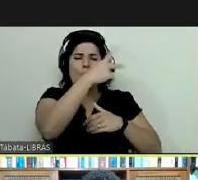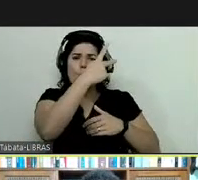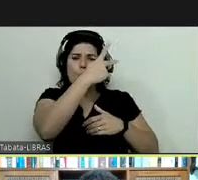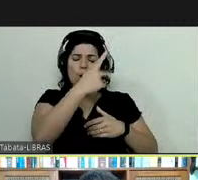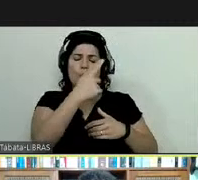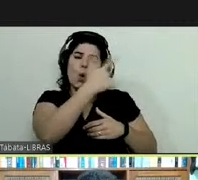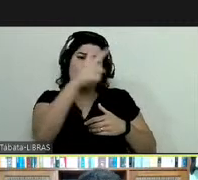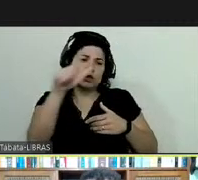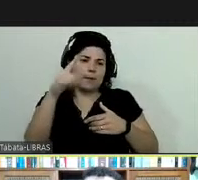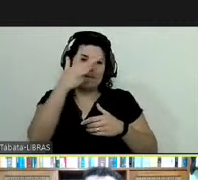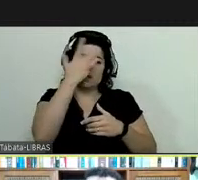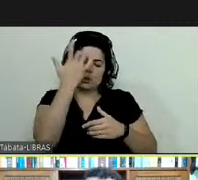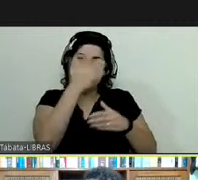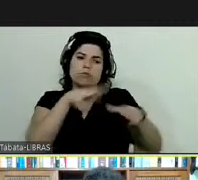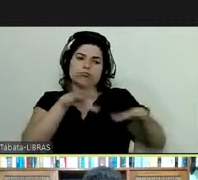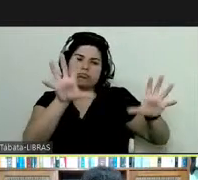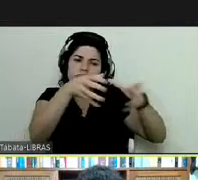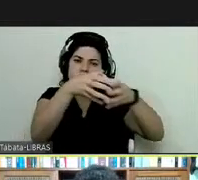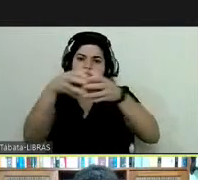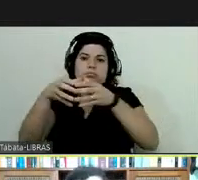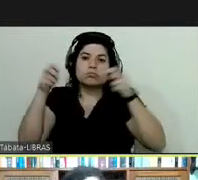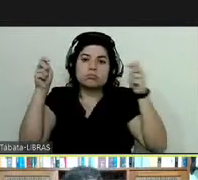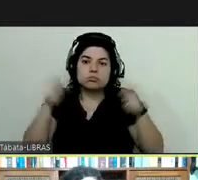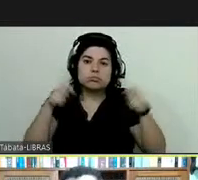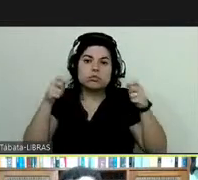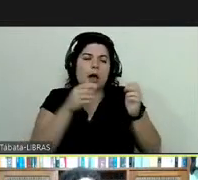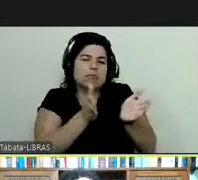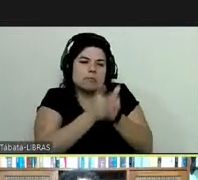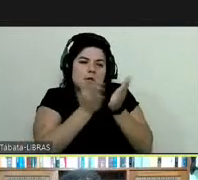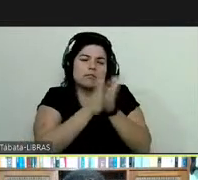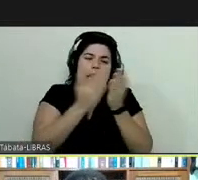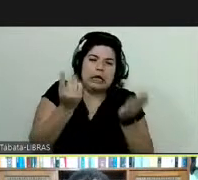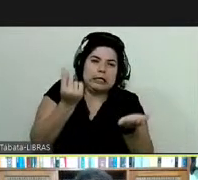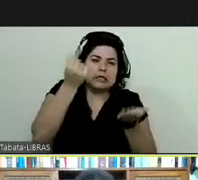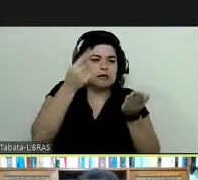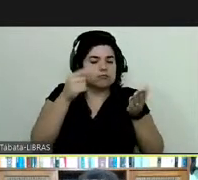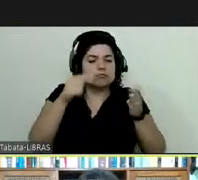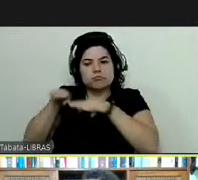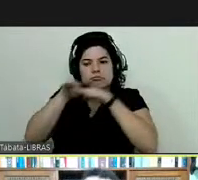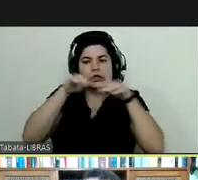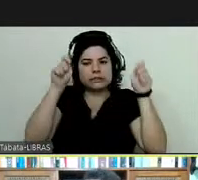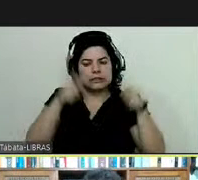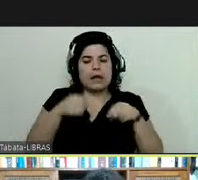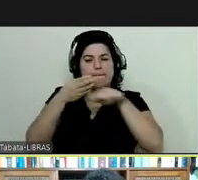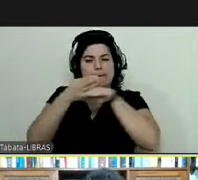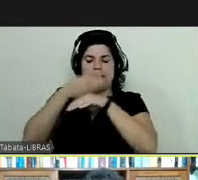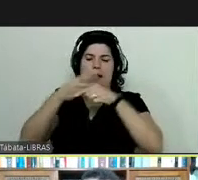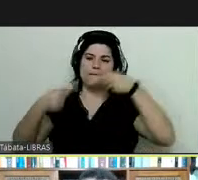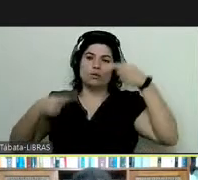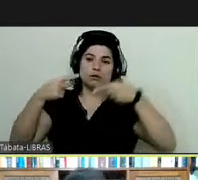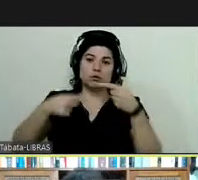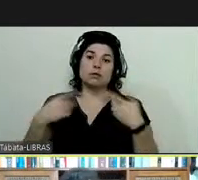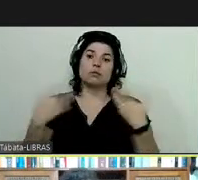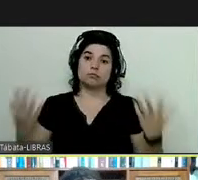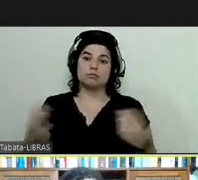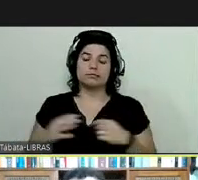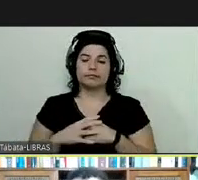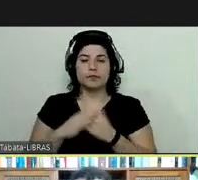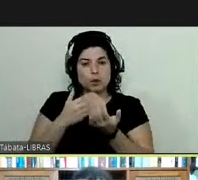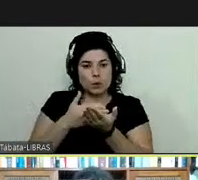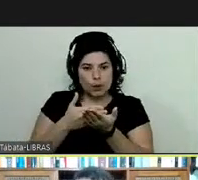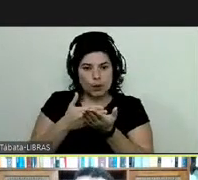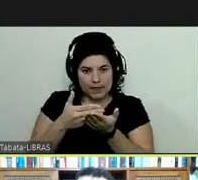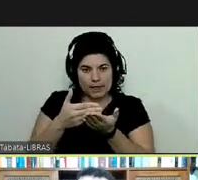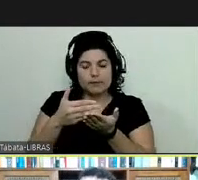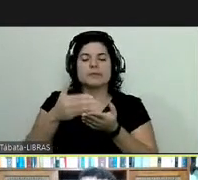é para outro segmento para outras classes sociais sobretudo a burguesia obviamente muito embora esse processo ele começa assim